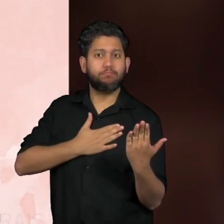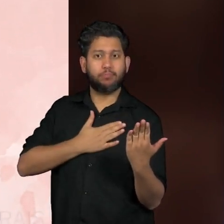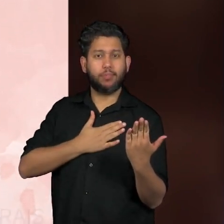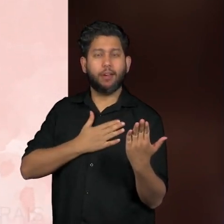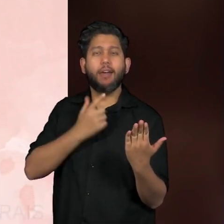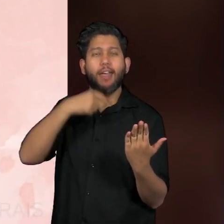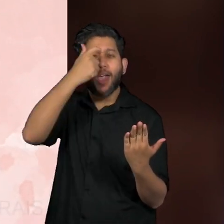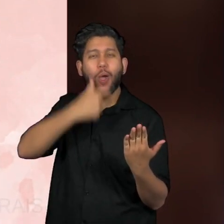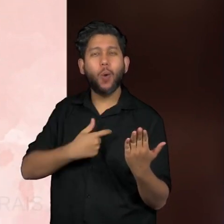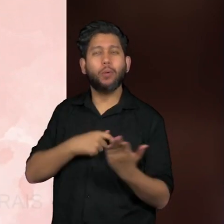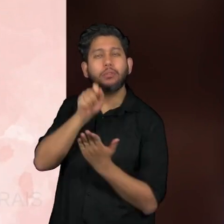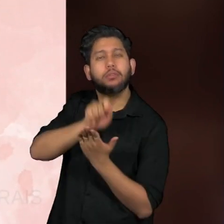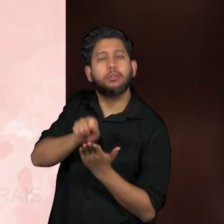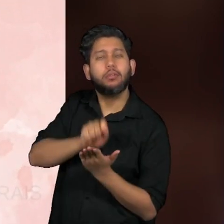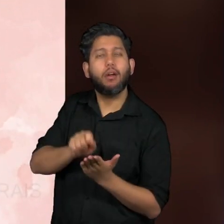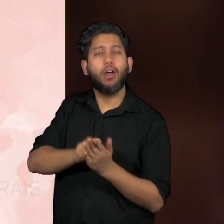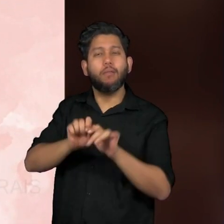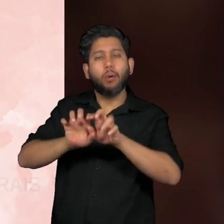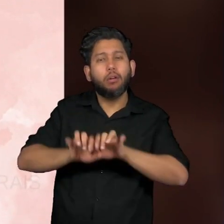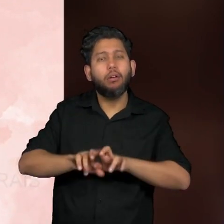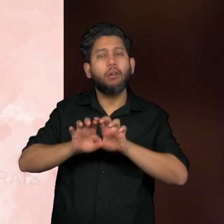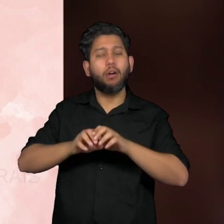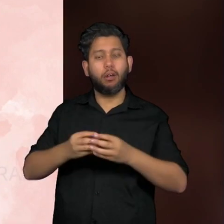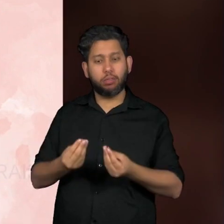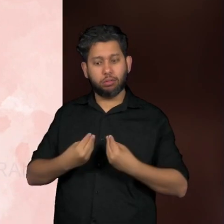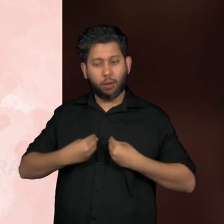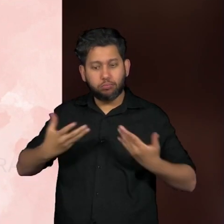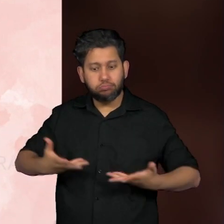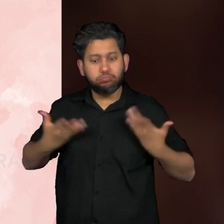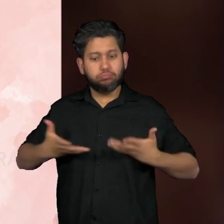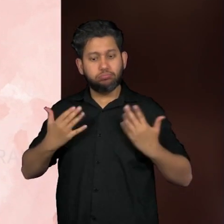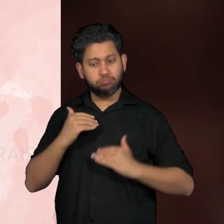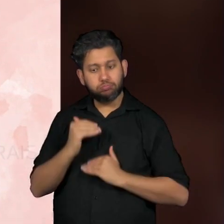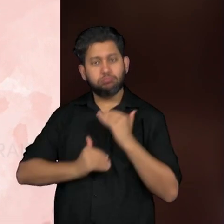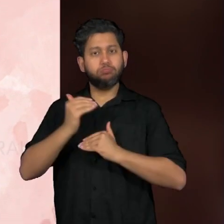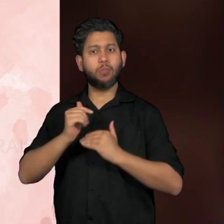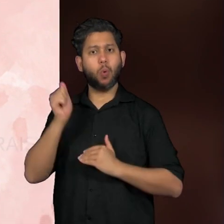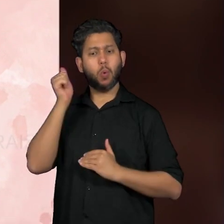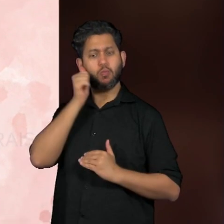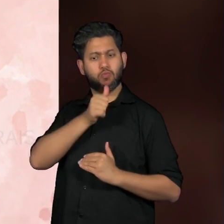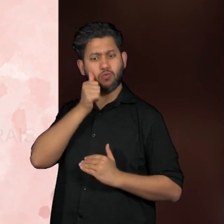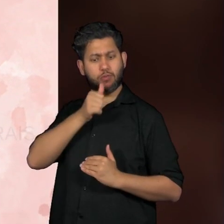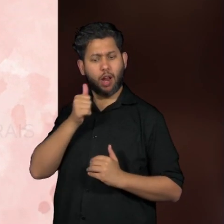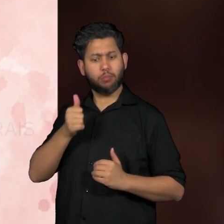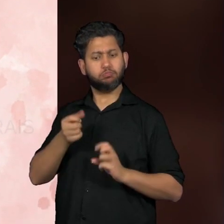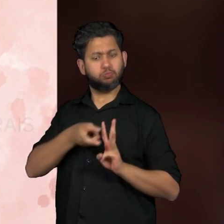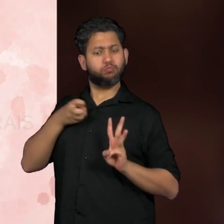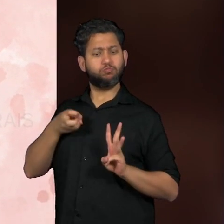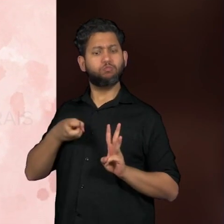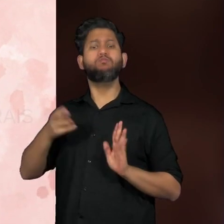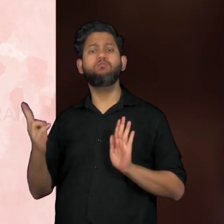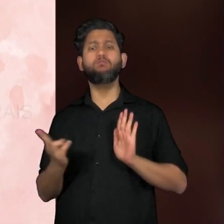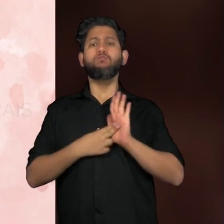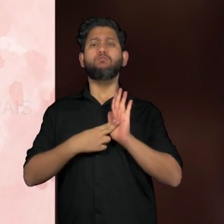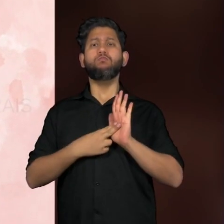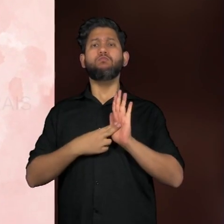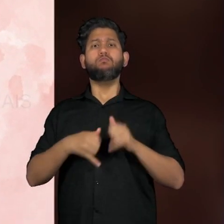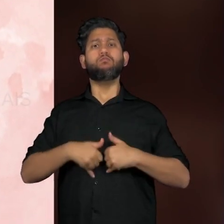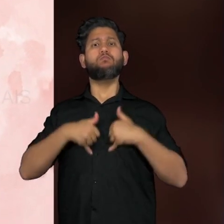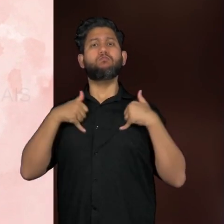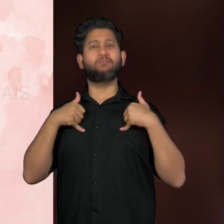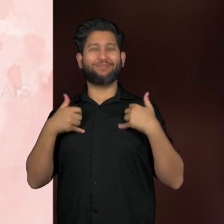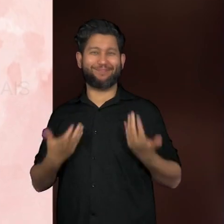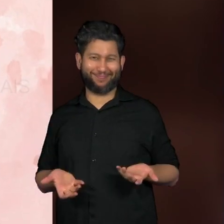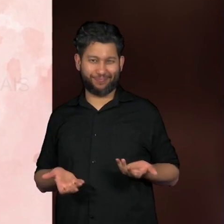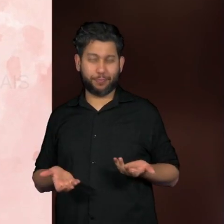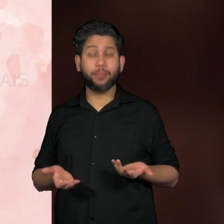escritora, não só como artista, mas também na minha retomada enquanto mulher indígena. Então, eu acredito que o